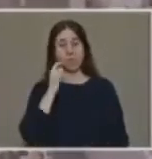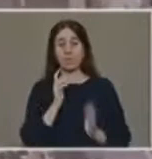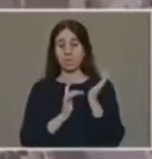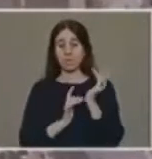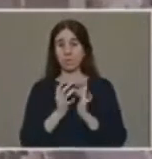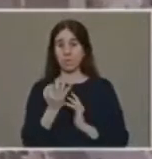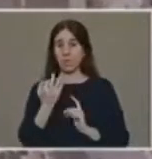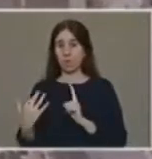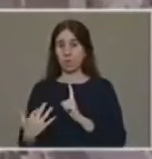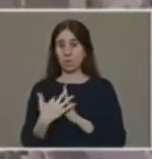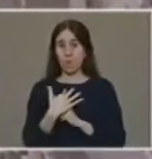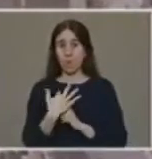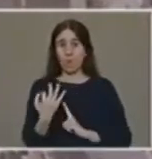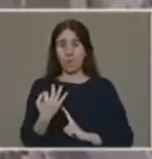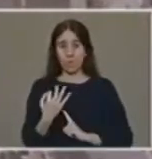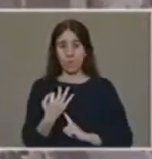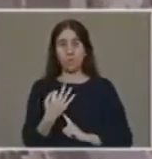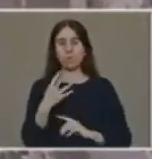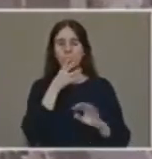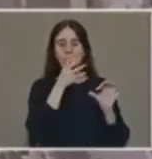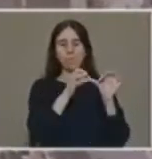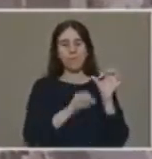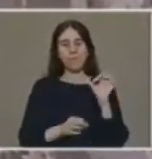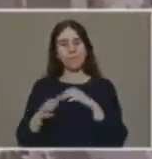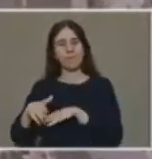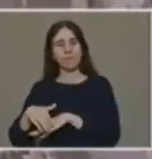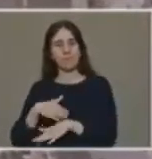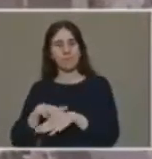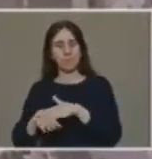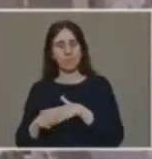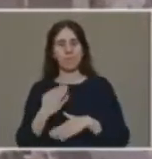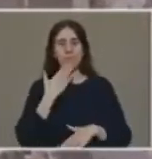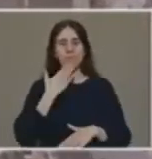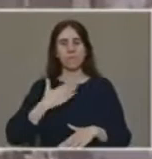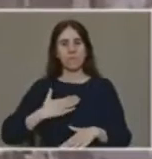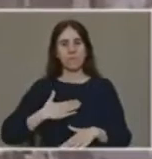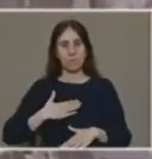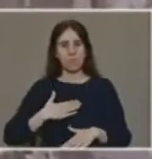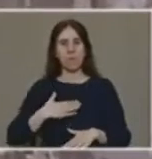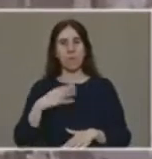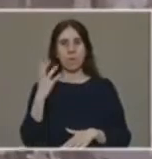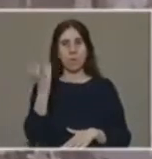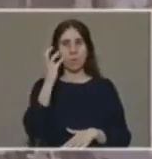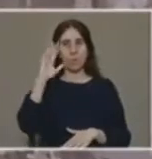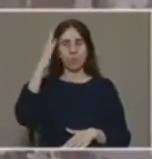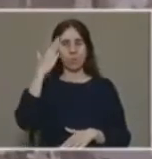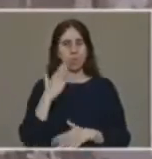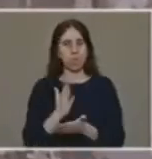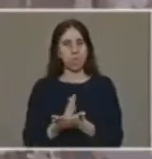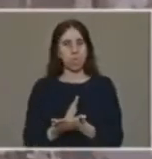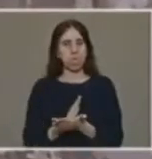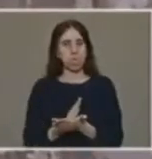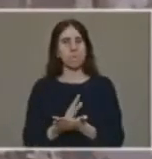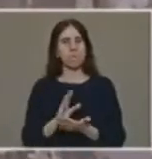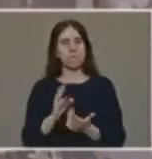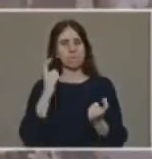perseguido pelas palavras e pelos gestos que fizeram estremecer uma cultura dominante, por um